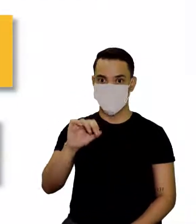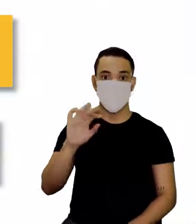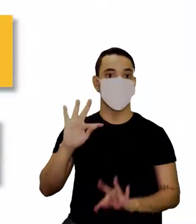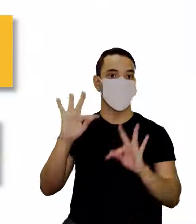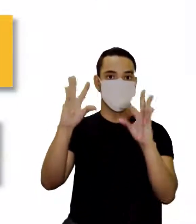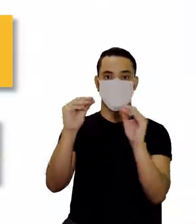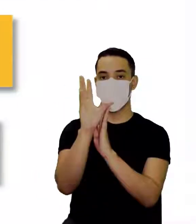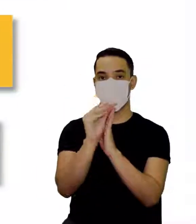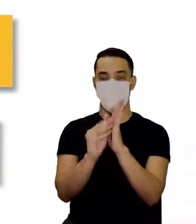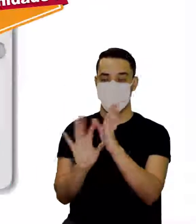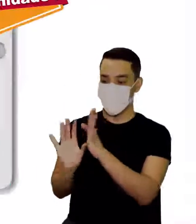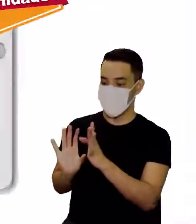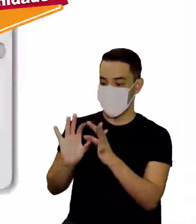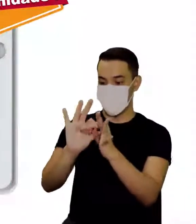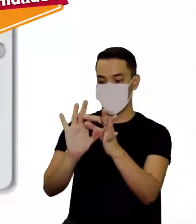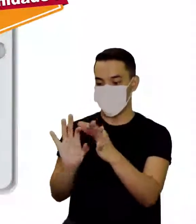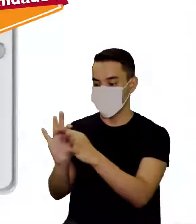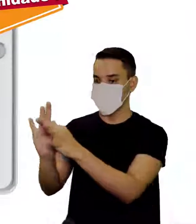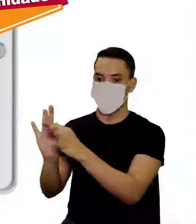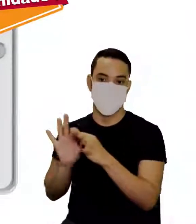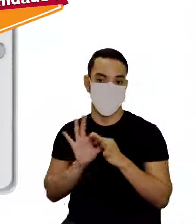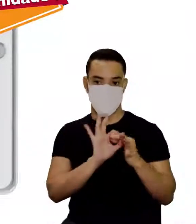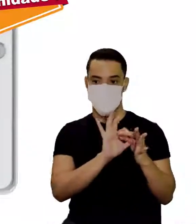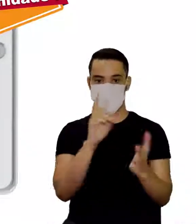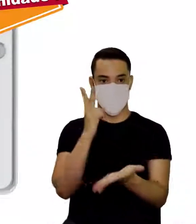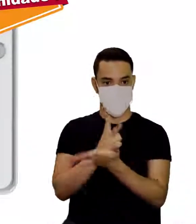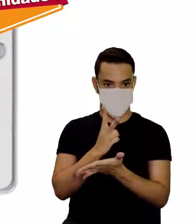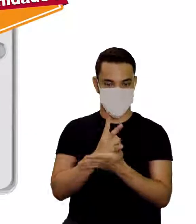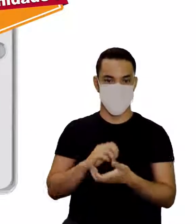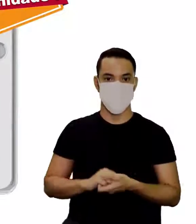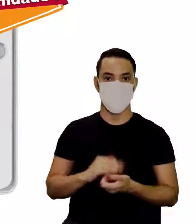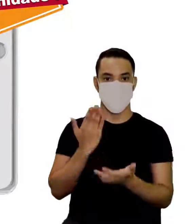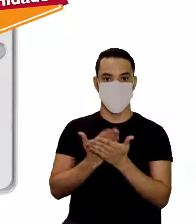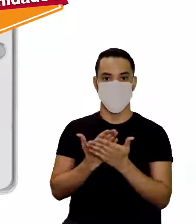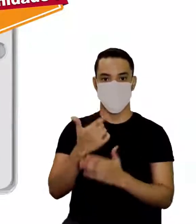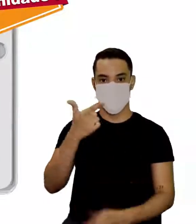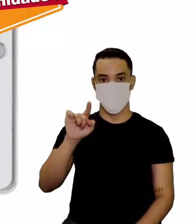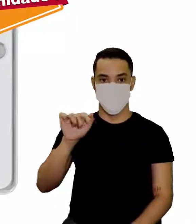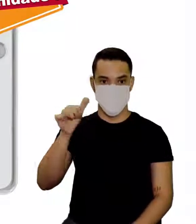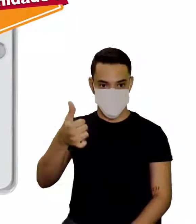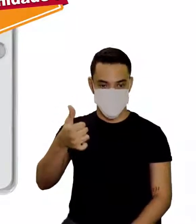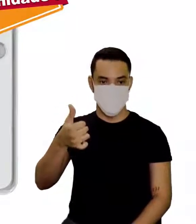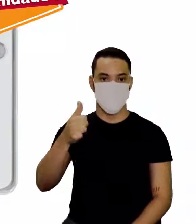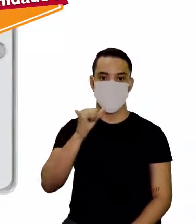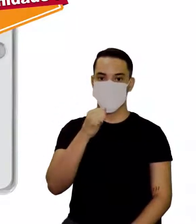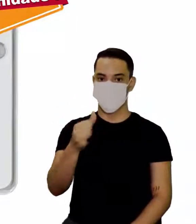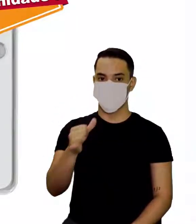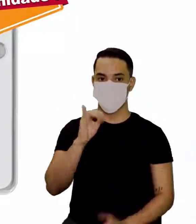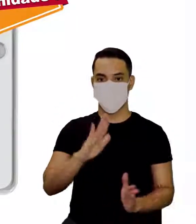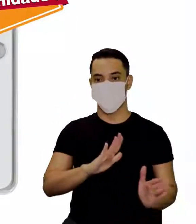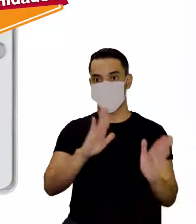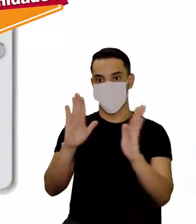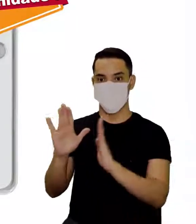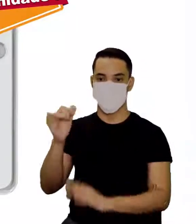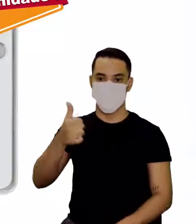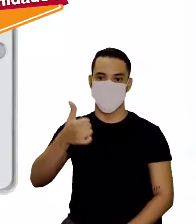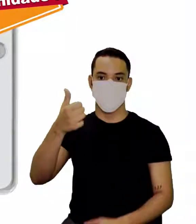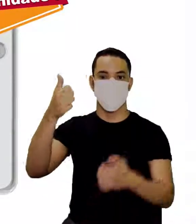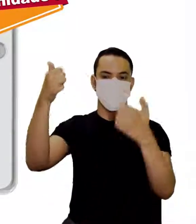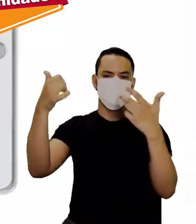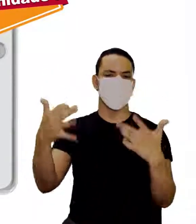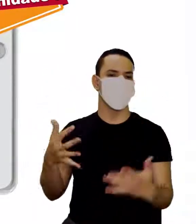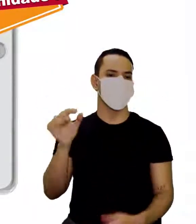ligados, né? Um já vai puxando o outro. Aula 2.1, eletrostática parte 1. A aula falou de